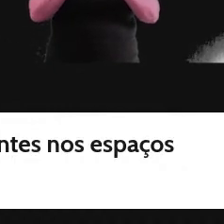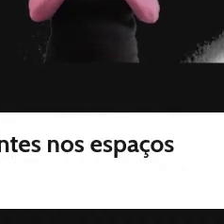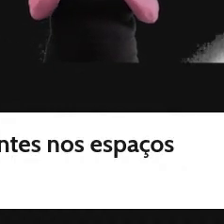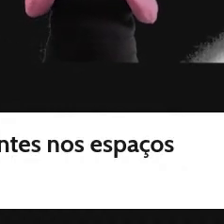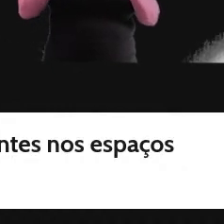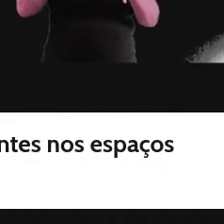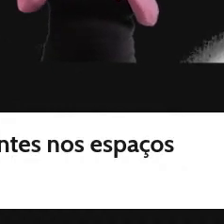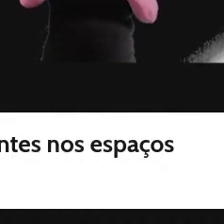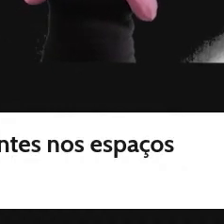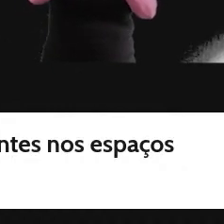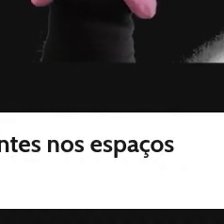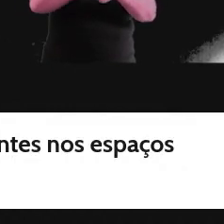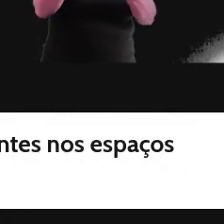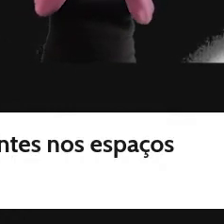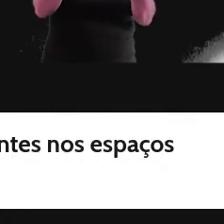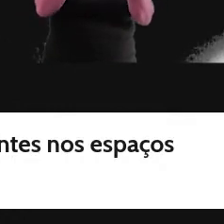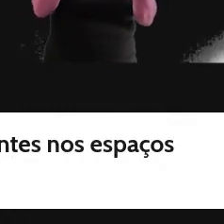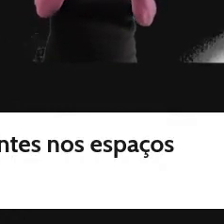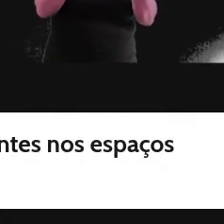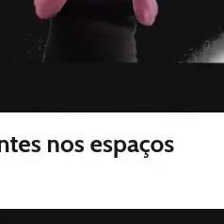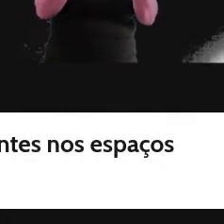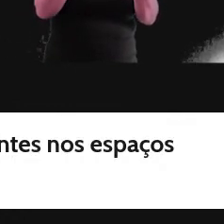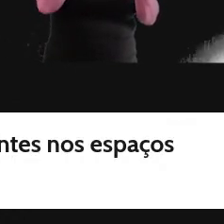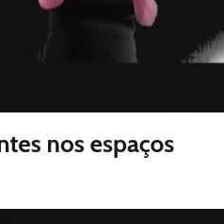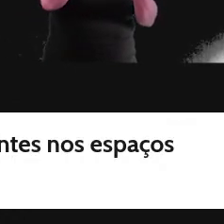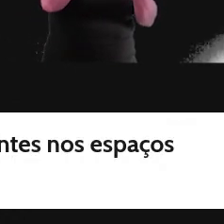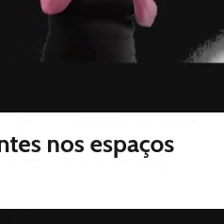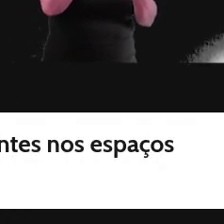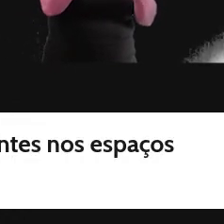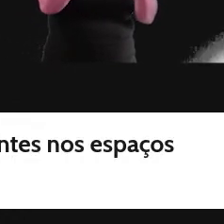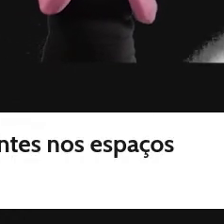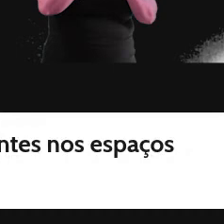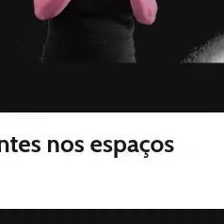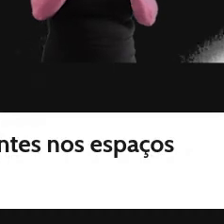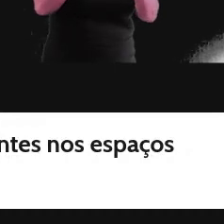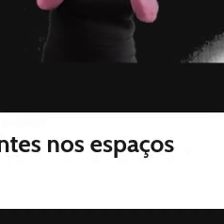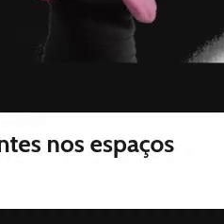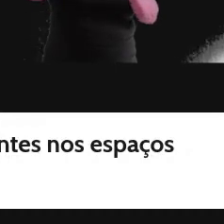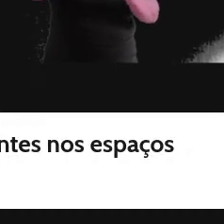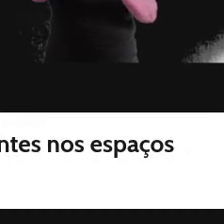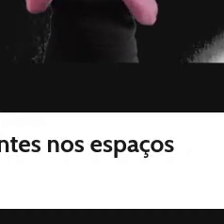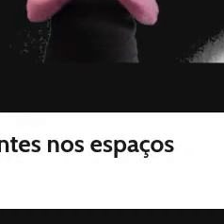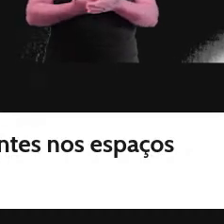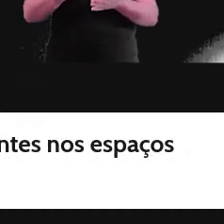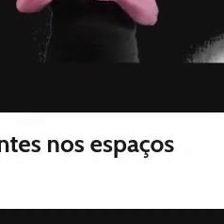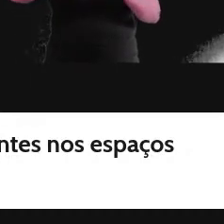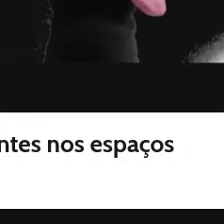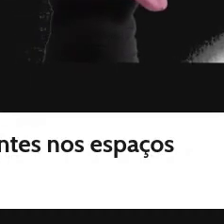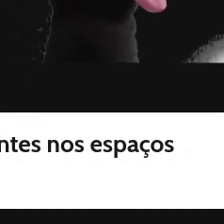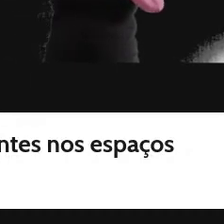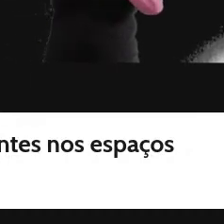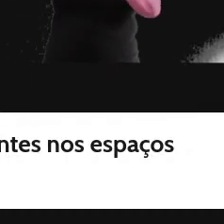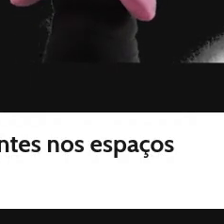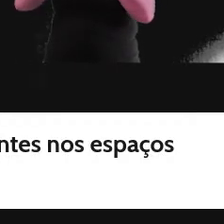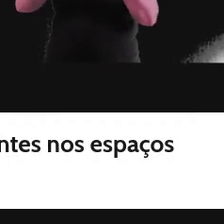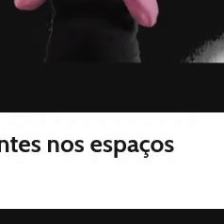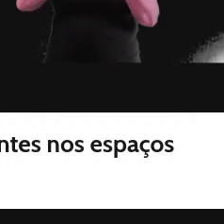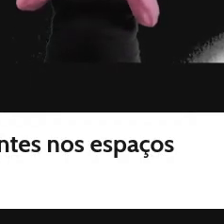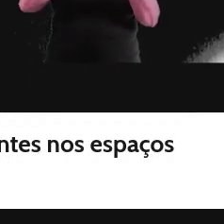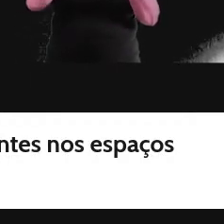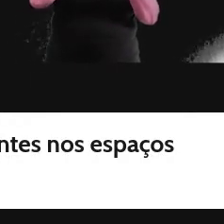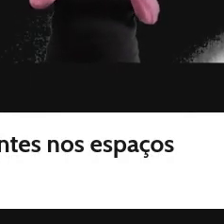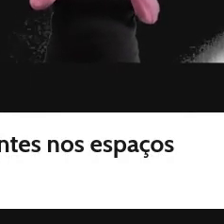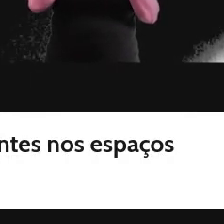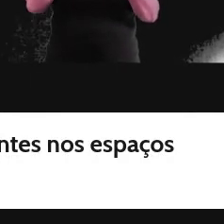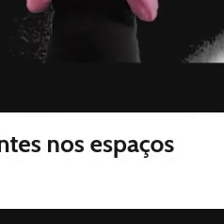uma somatória de fatores que tem muito a ver com a questão social, né? E com as várias interseccionalidades que existem. Então, as